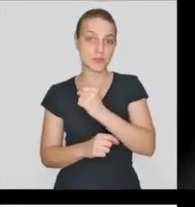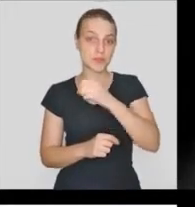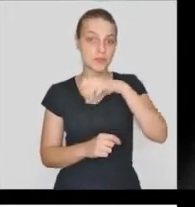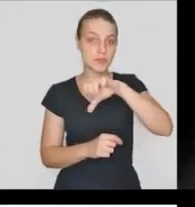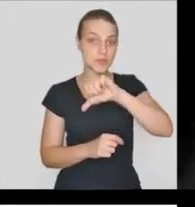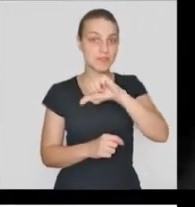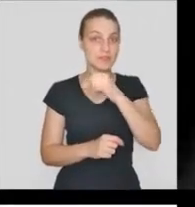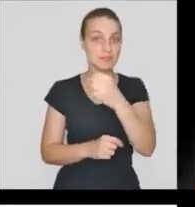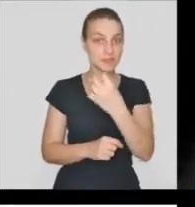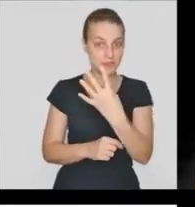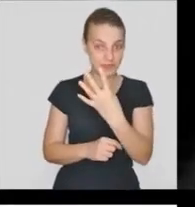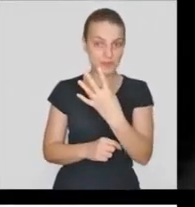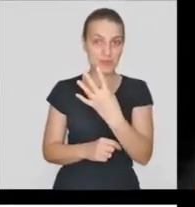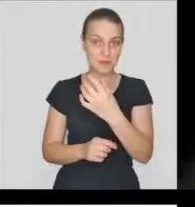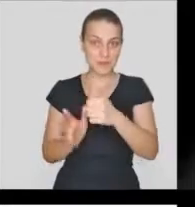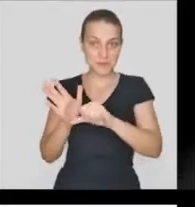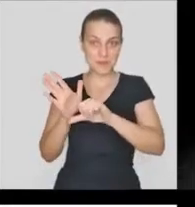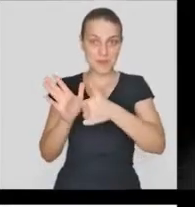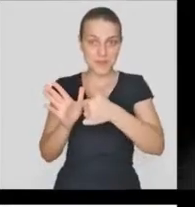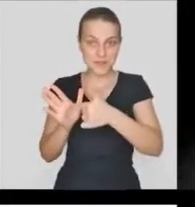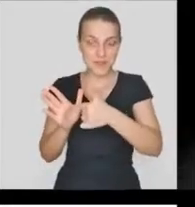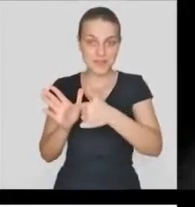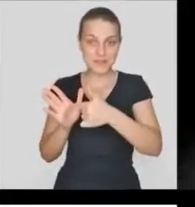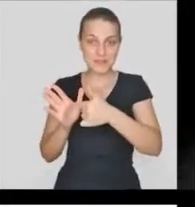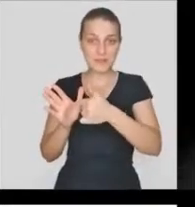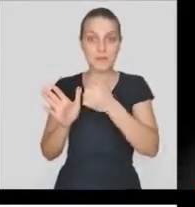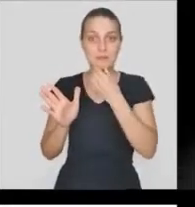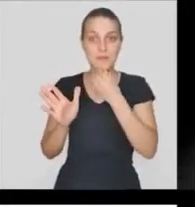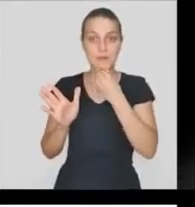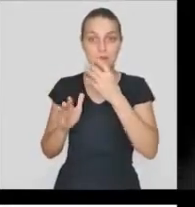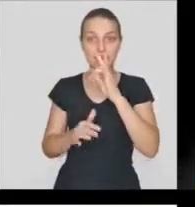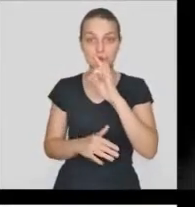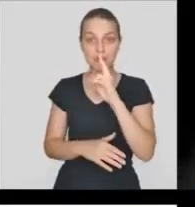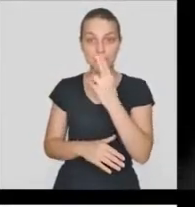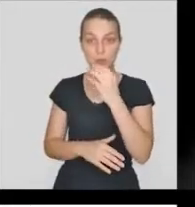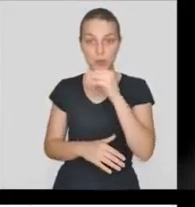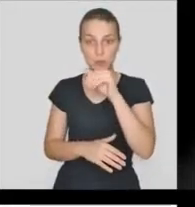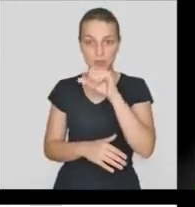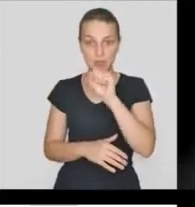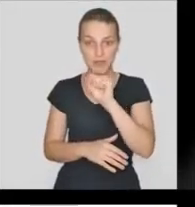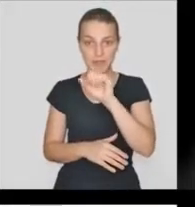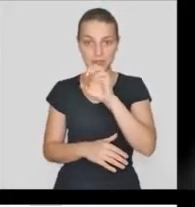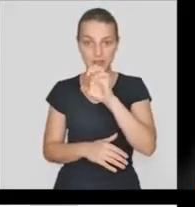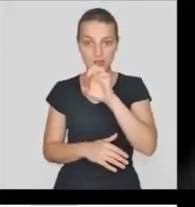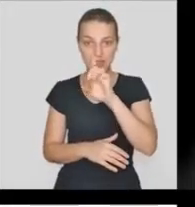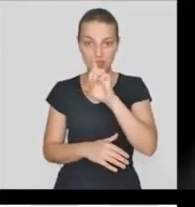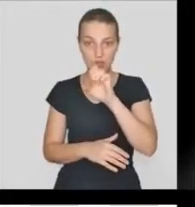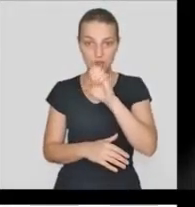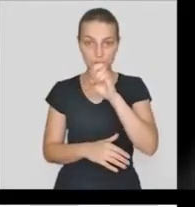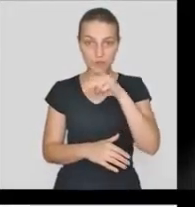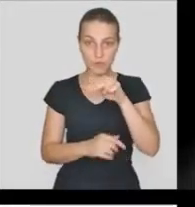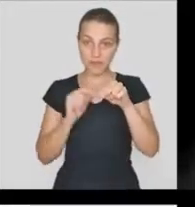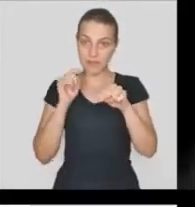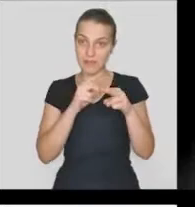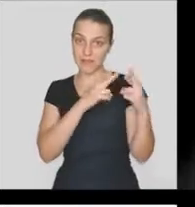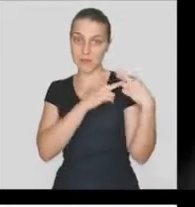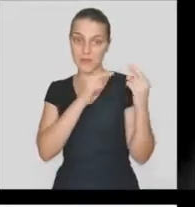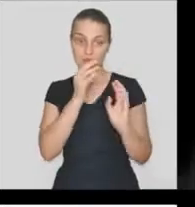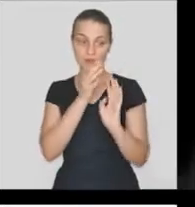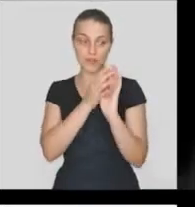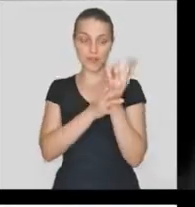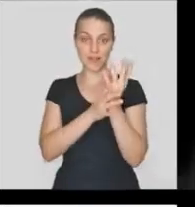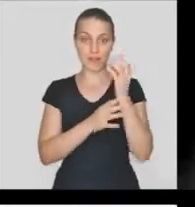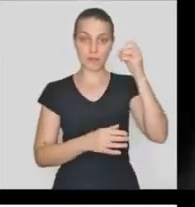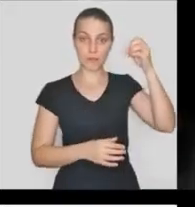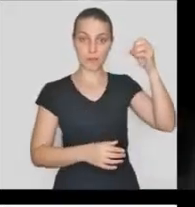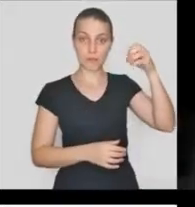1894. É a primeira representação que se tem de uma dança indígena, claro, em preto e branco ainda, mas vocês podem perceber